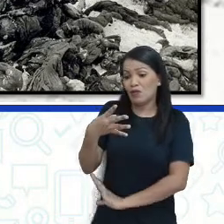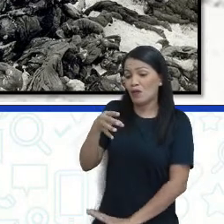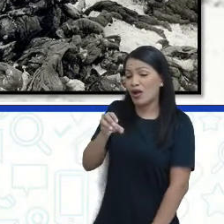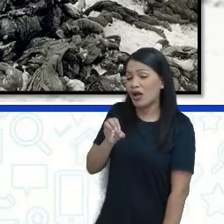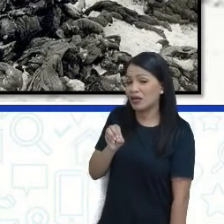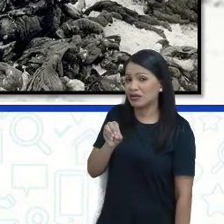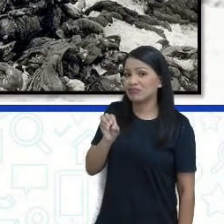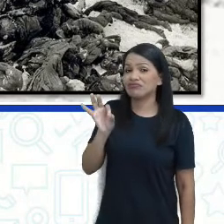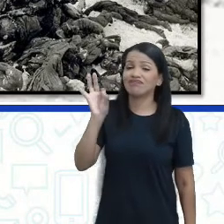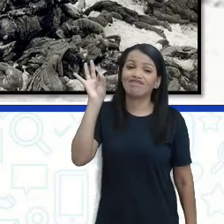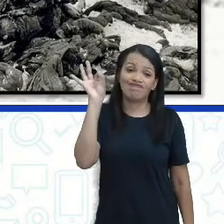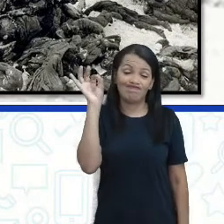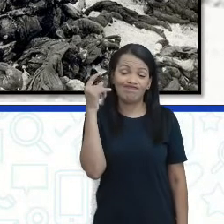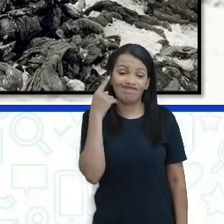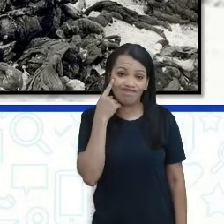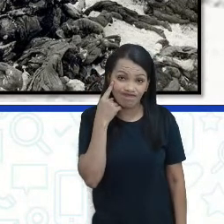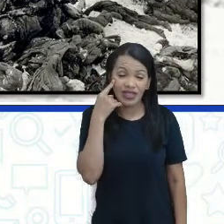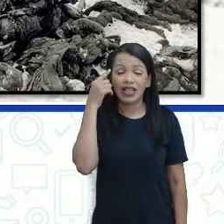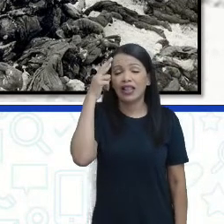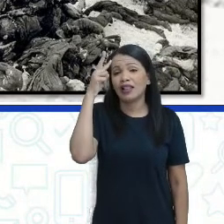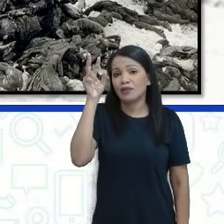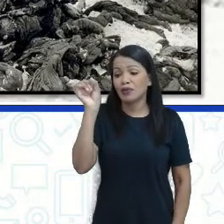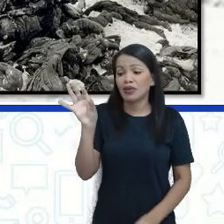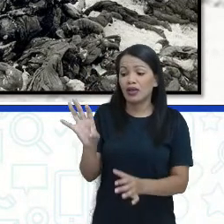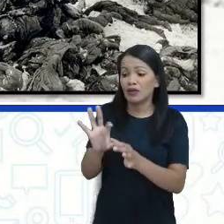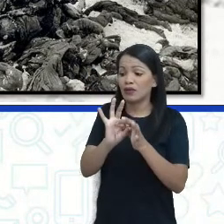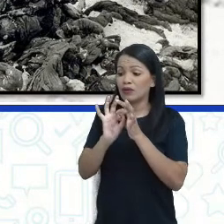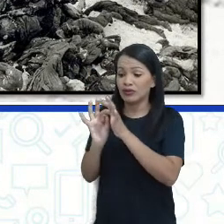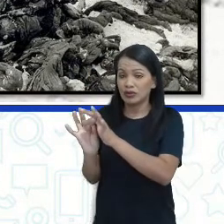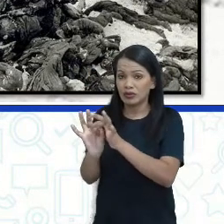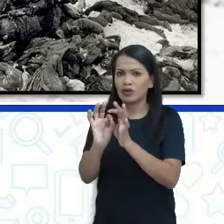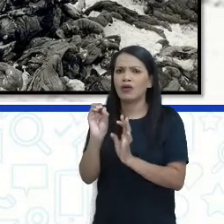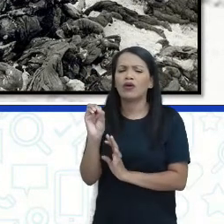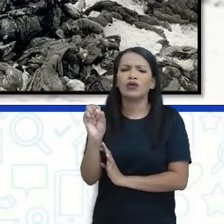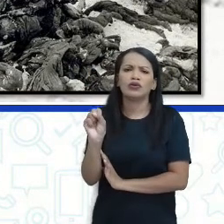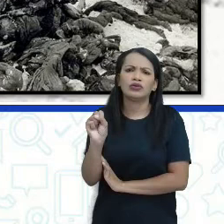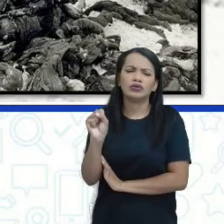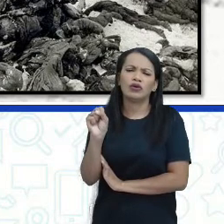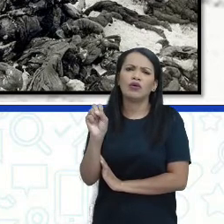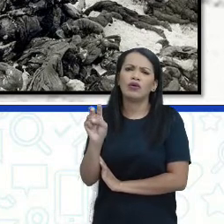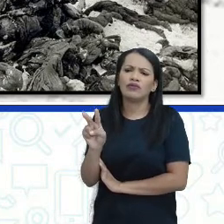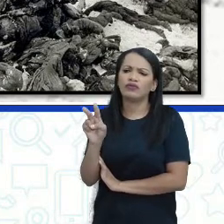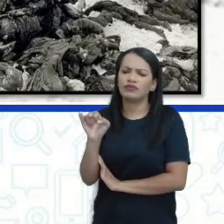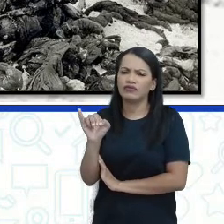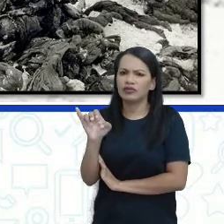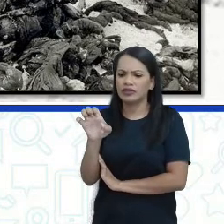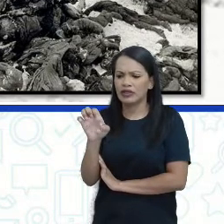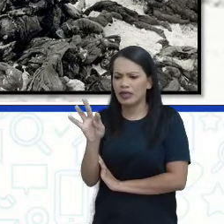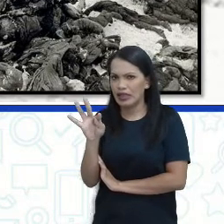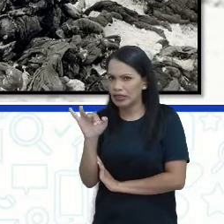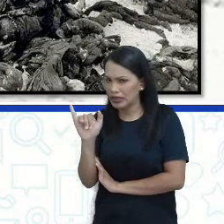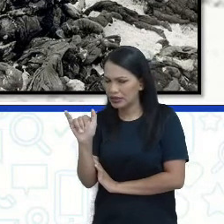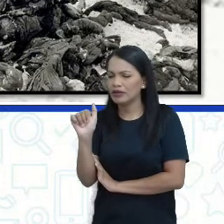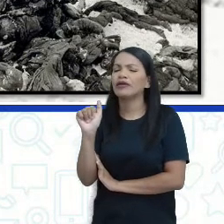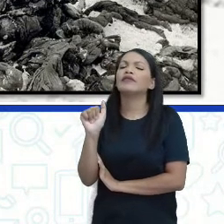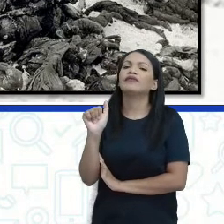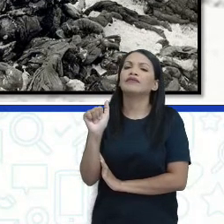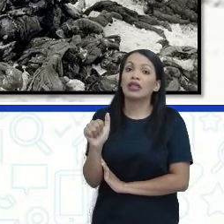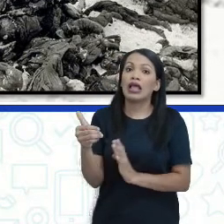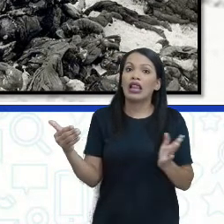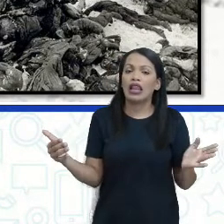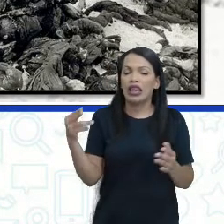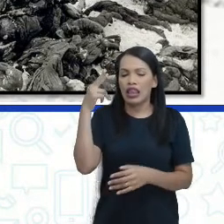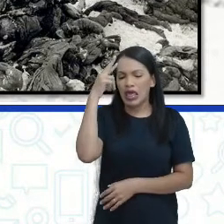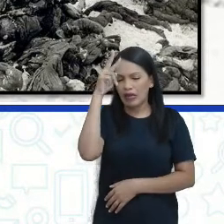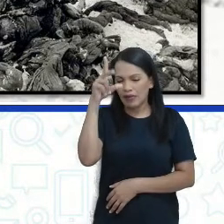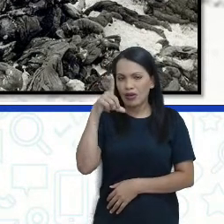Vamos lembrar, a União Soviética, né, hoje na Rússia, a gente tem um território, né, da Rússia, né, chamado de Sibéria,